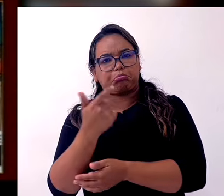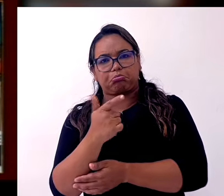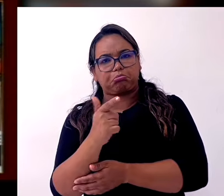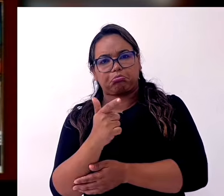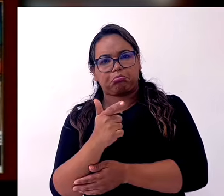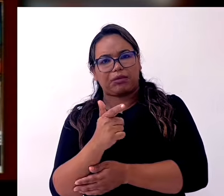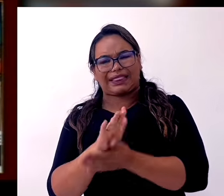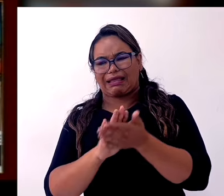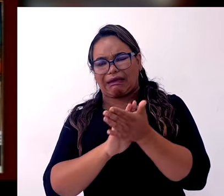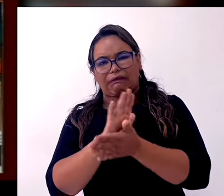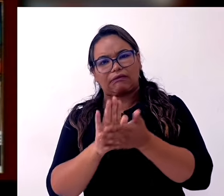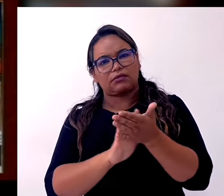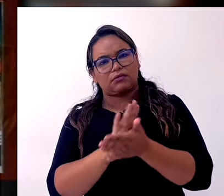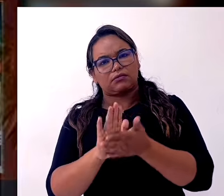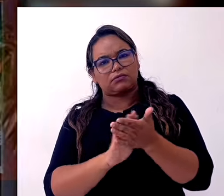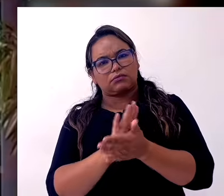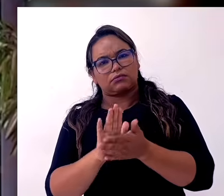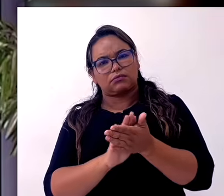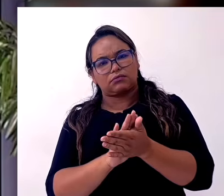Você tem uma bola de fogo ali.